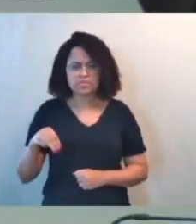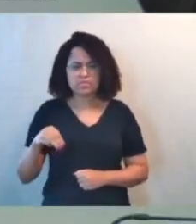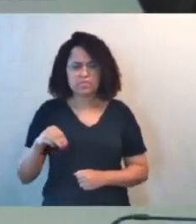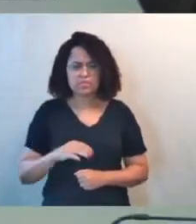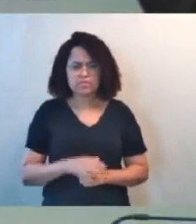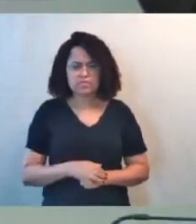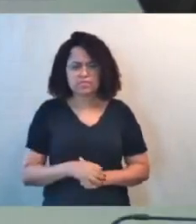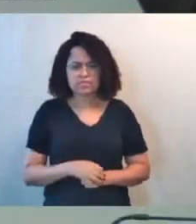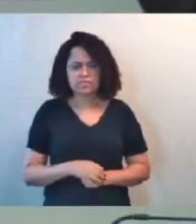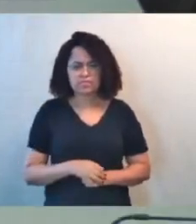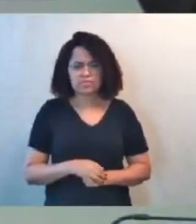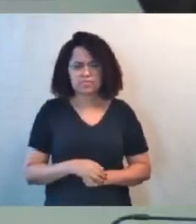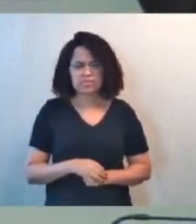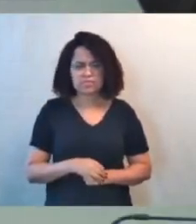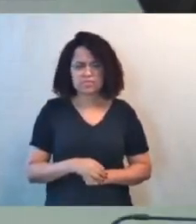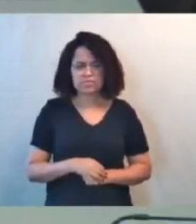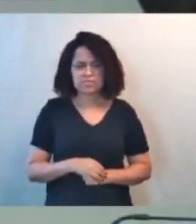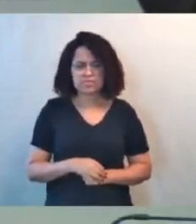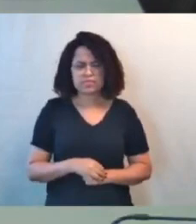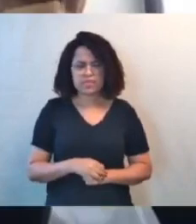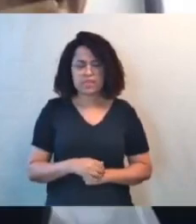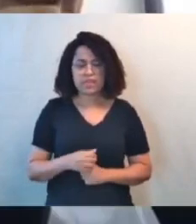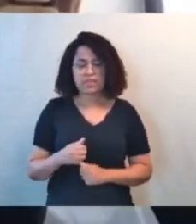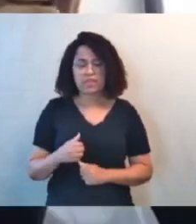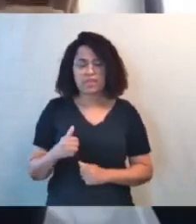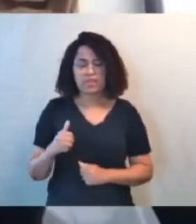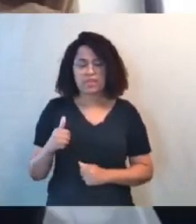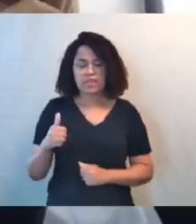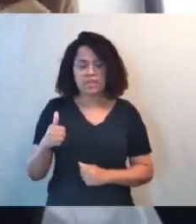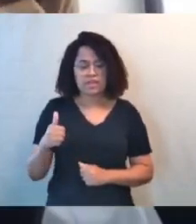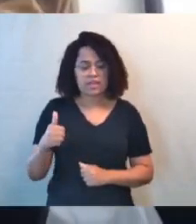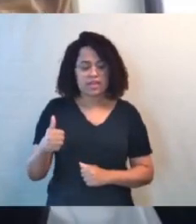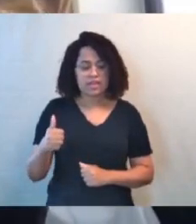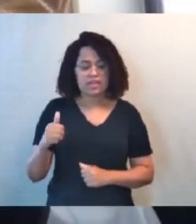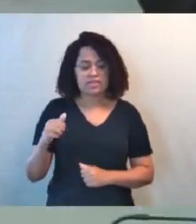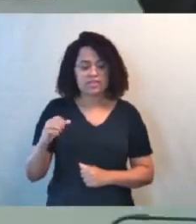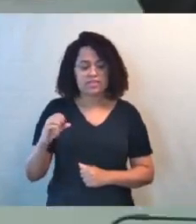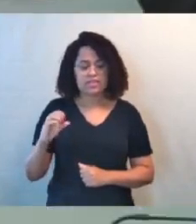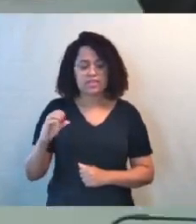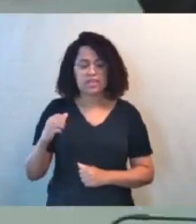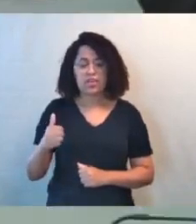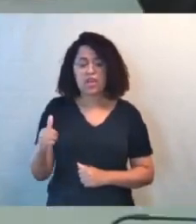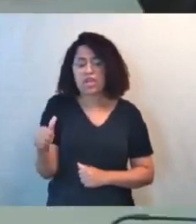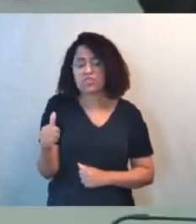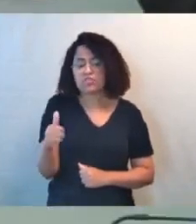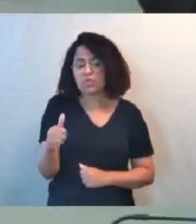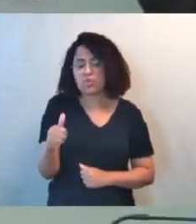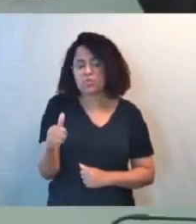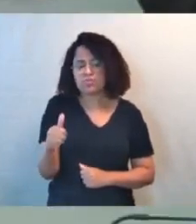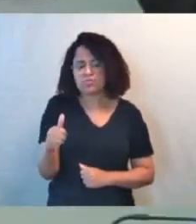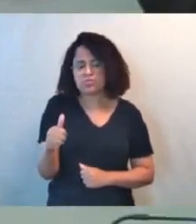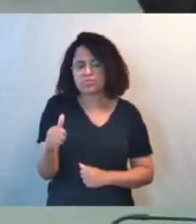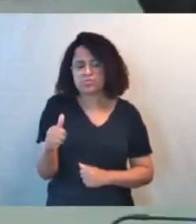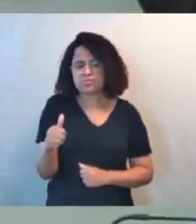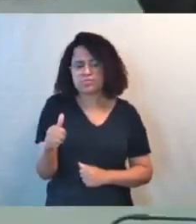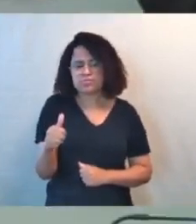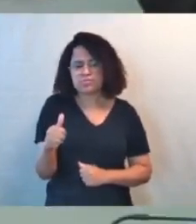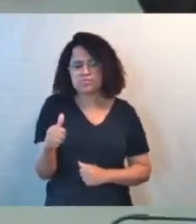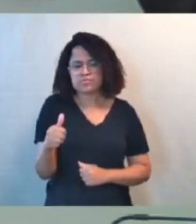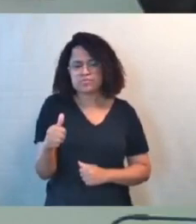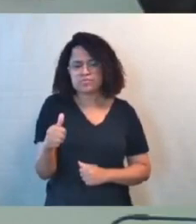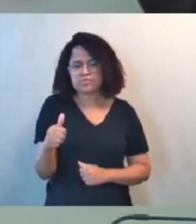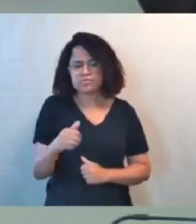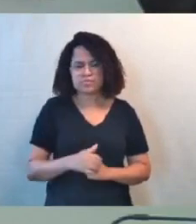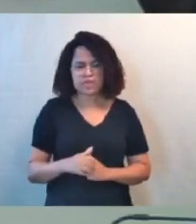Às 11 horas... Ele está com esse diagnóstico recente, é uma situação delicada. Sim. Às 11 horas e 13 minutos